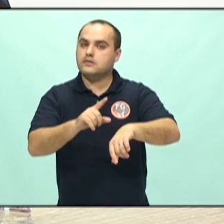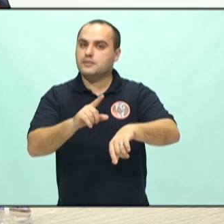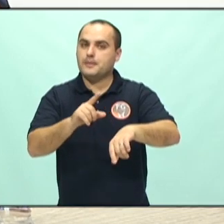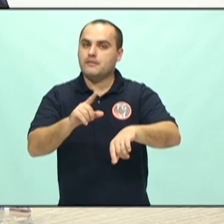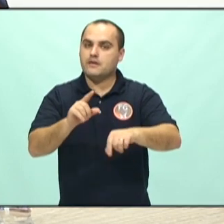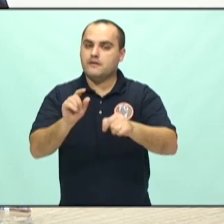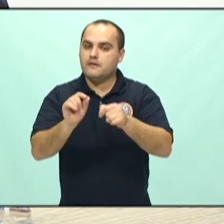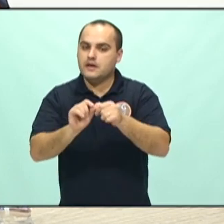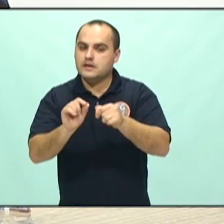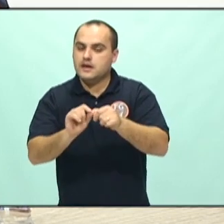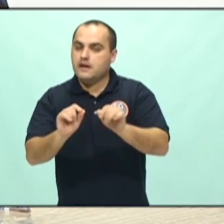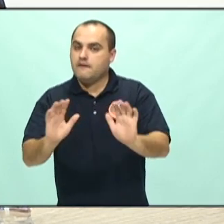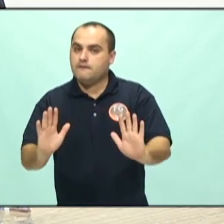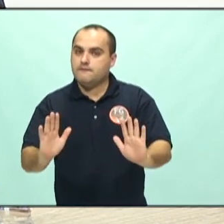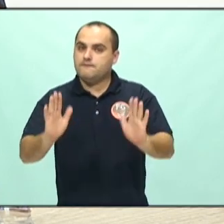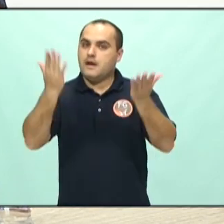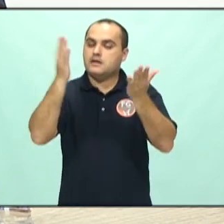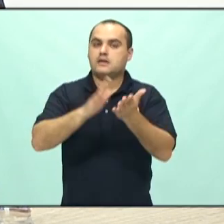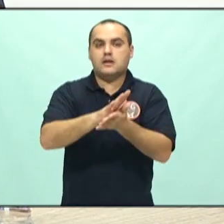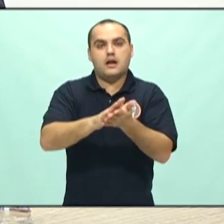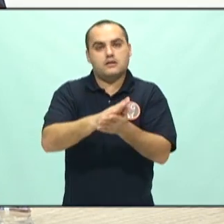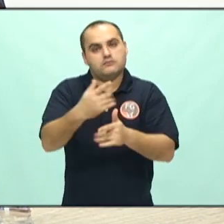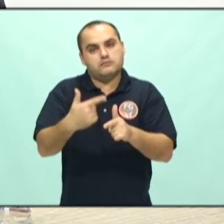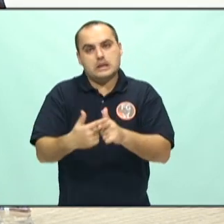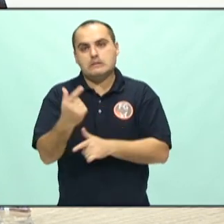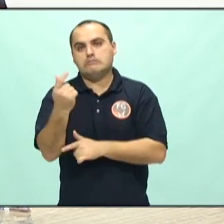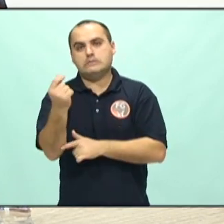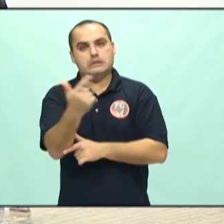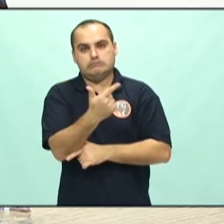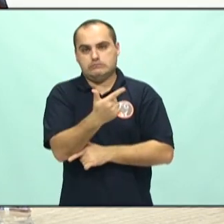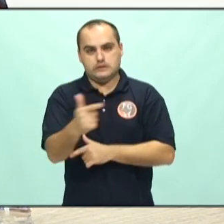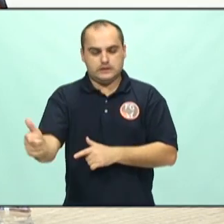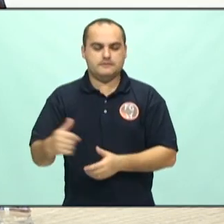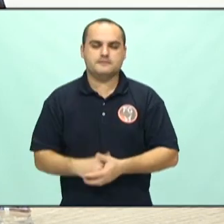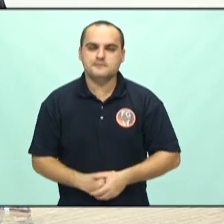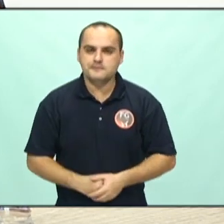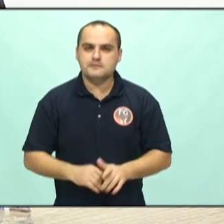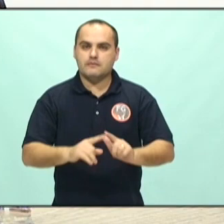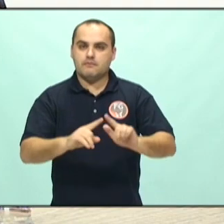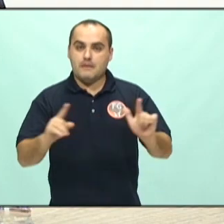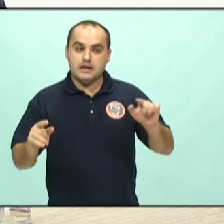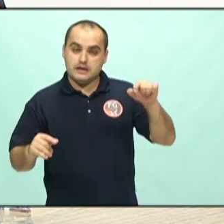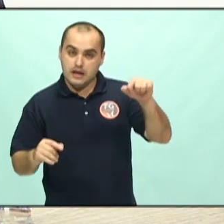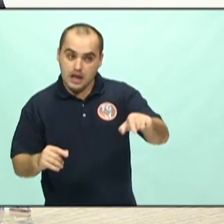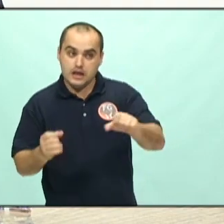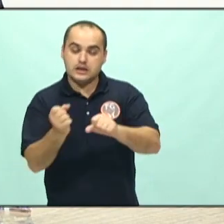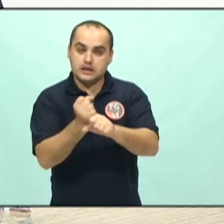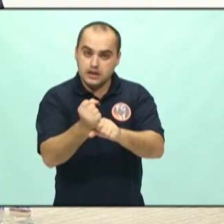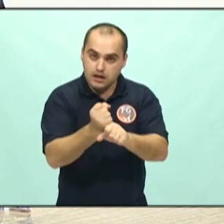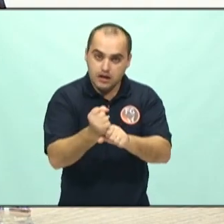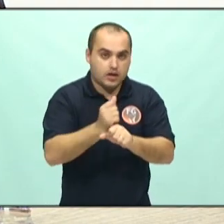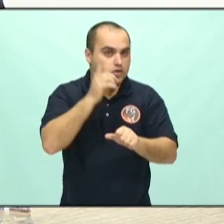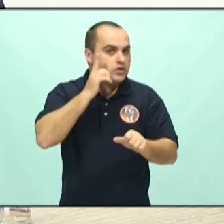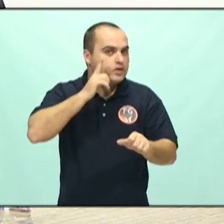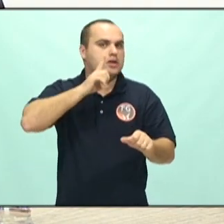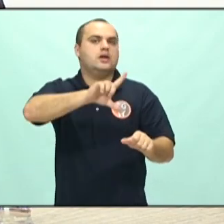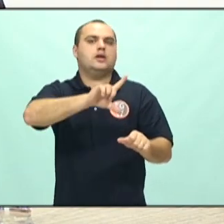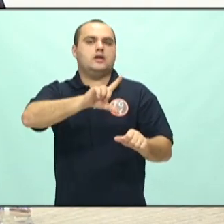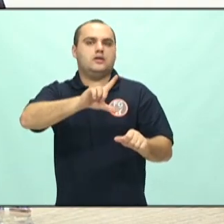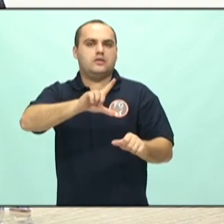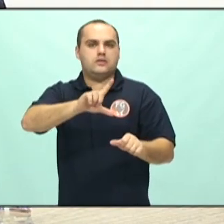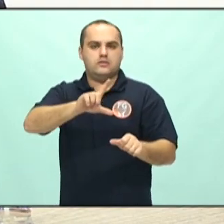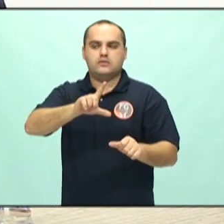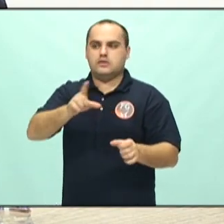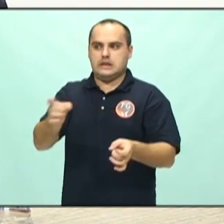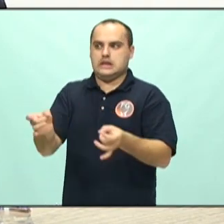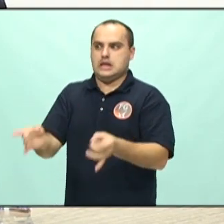nenhum tipo de evento, até por impossibilidade financeira. Mas esse ano a gente conseguiu dar uma tranquilizada, amenizada, e